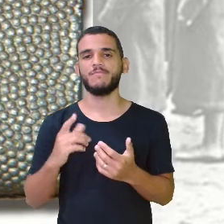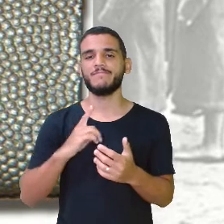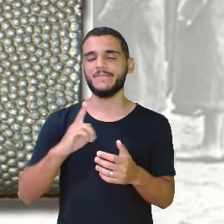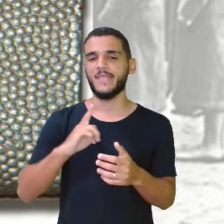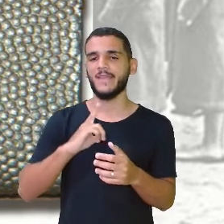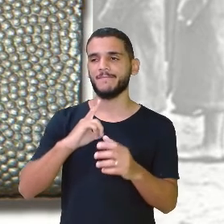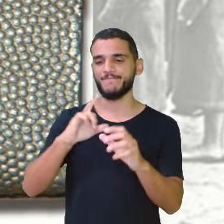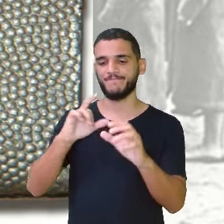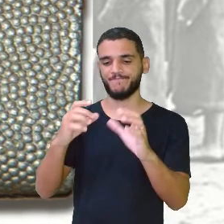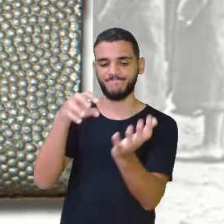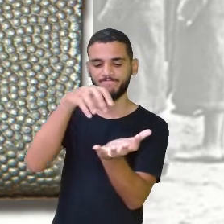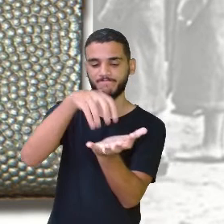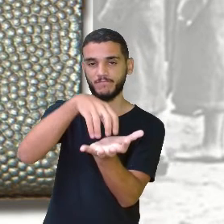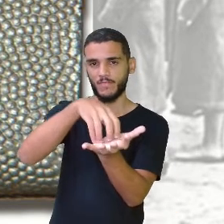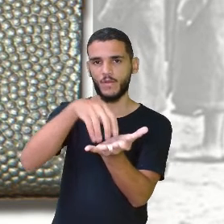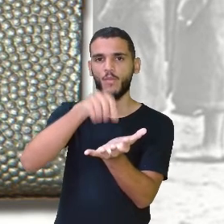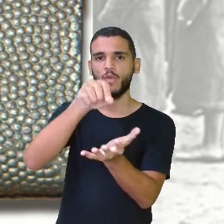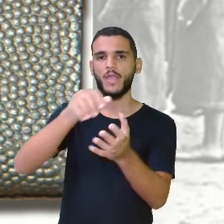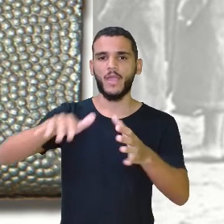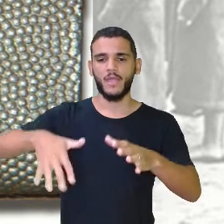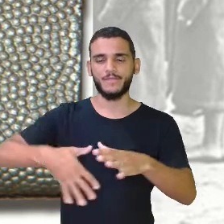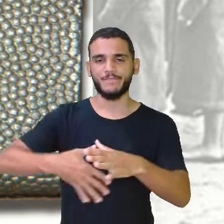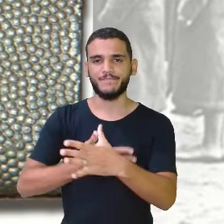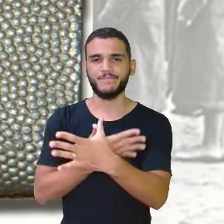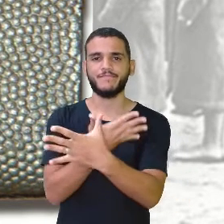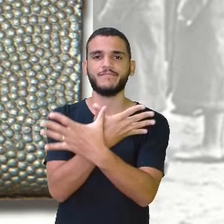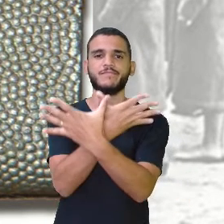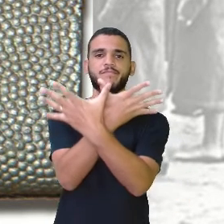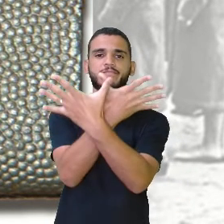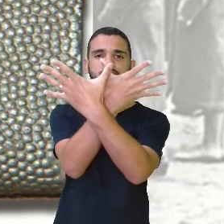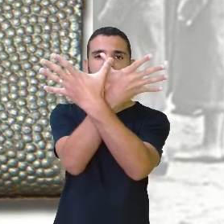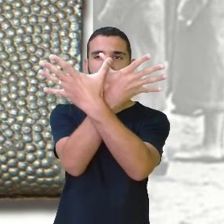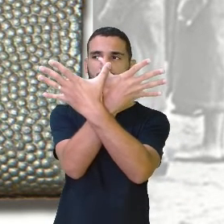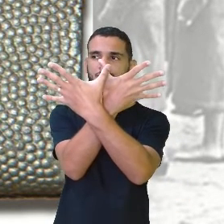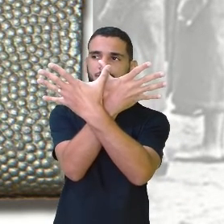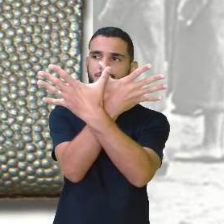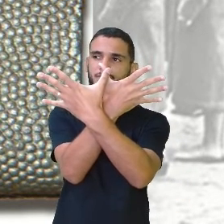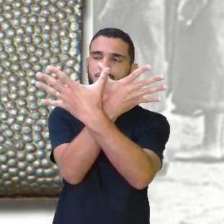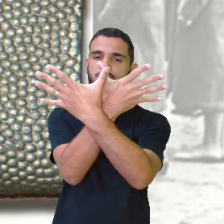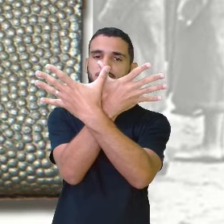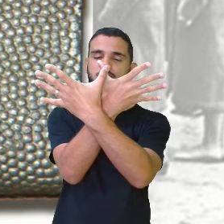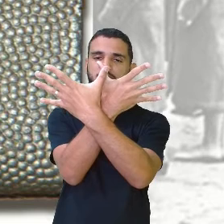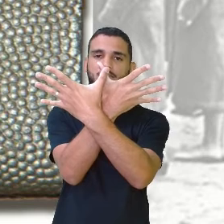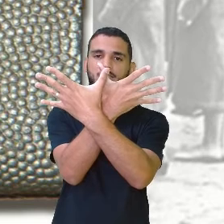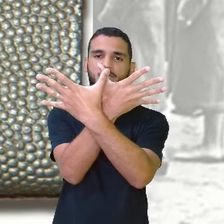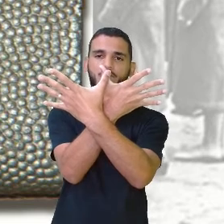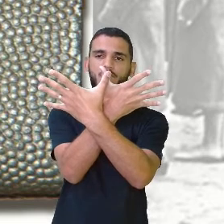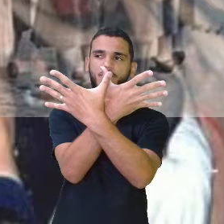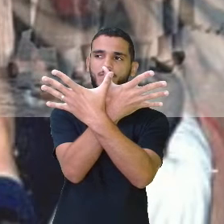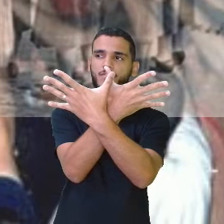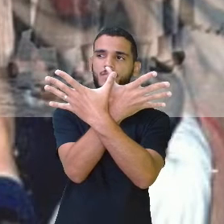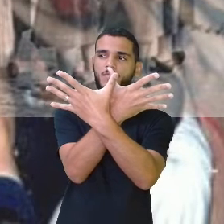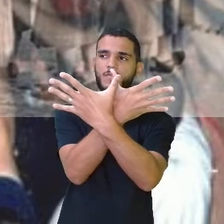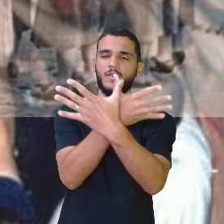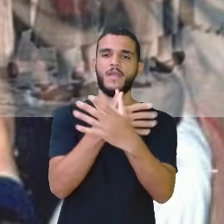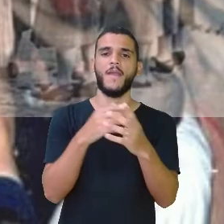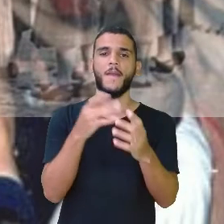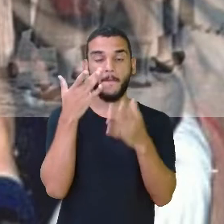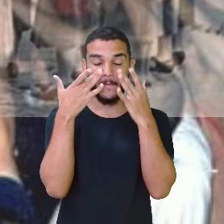águia segurando aí um símbolo, E eu quero que vocês prestem muita atenção nesse símbolo,